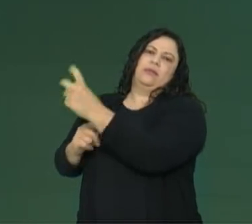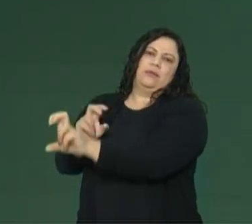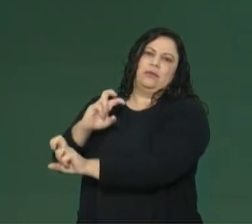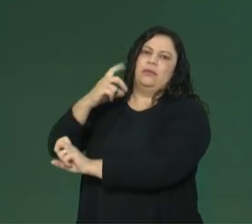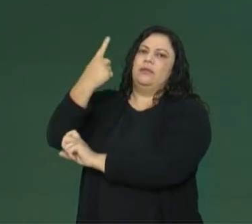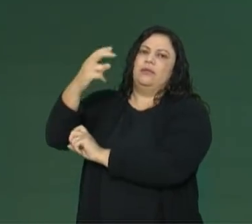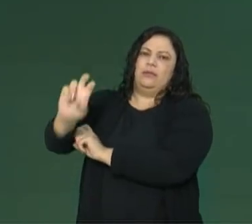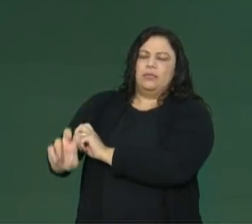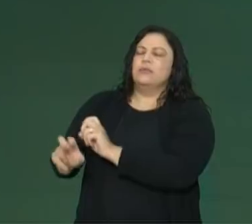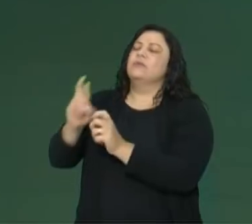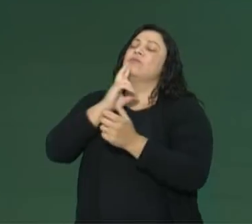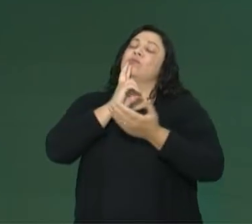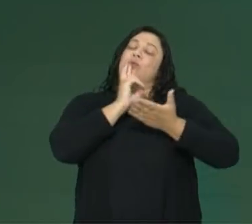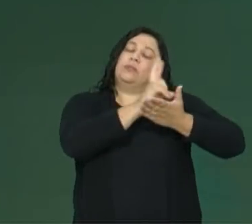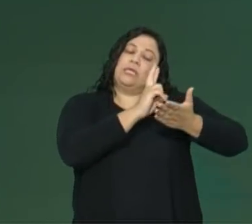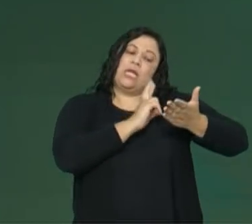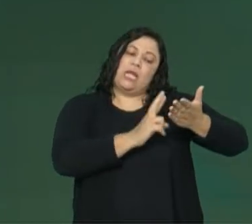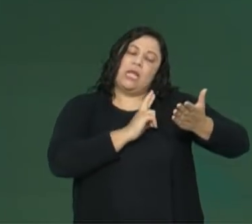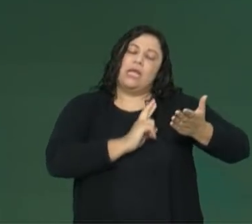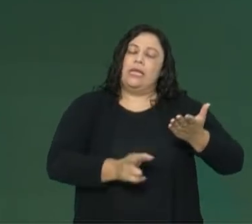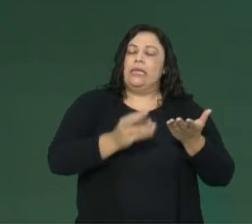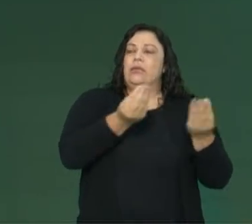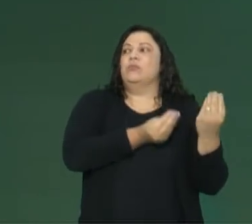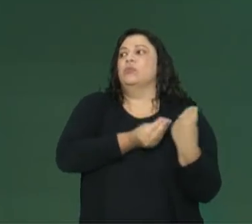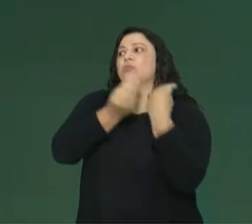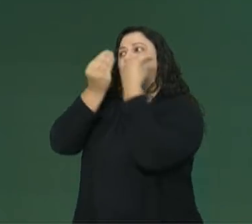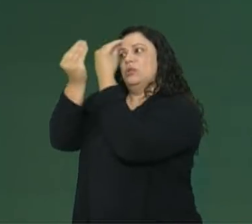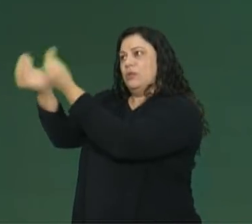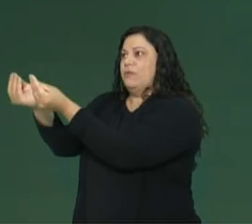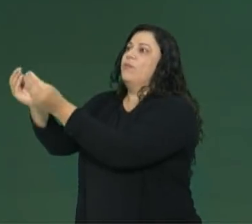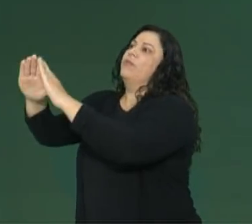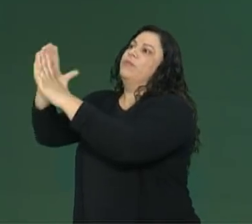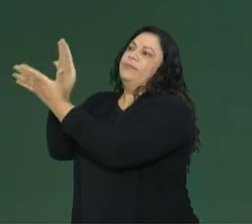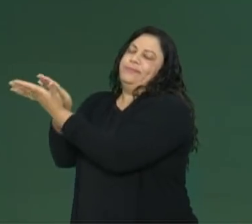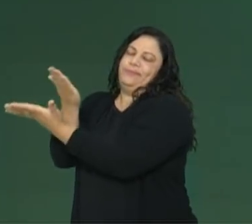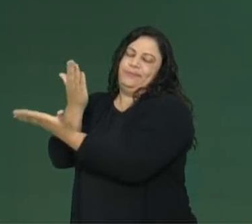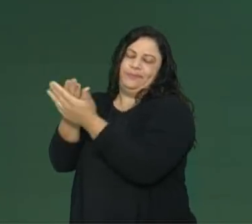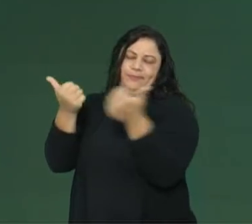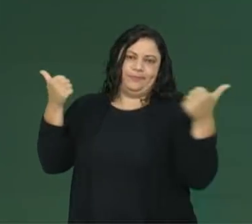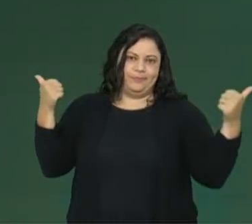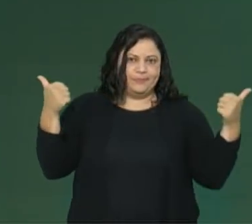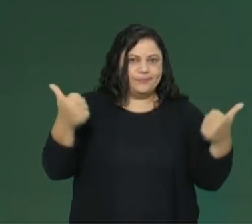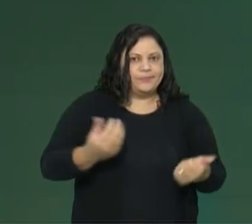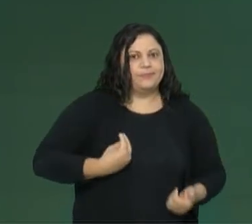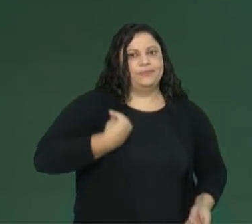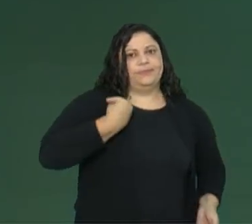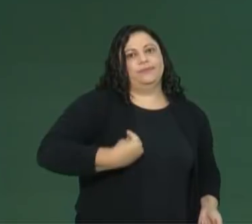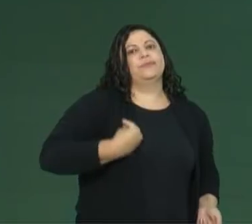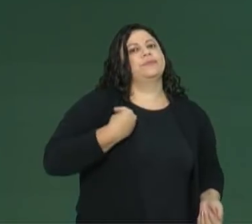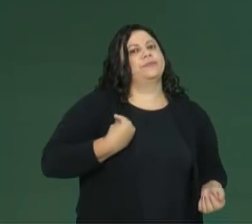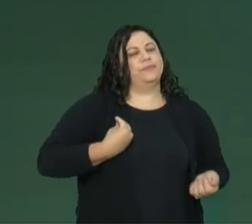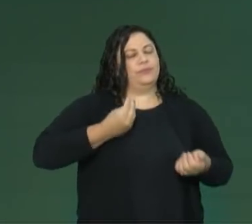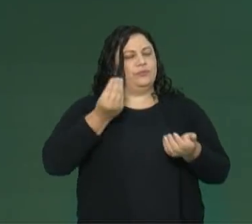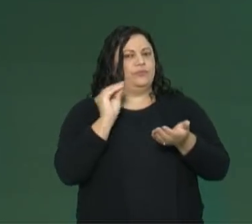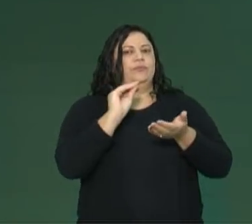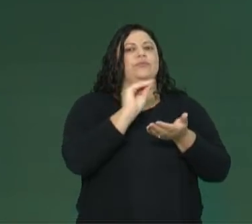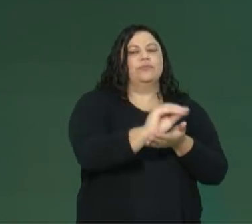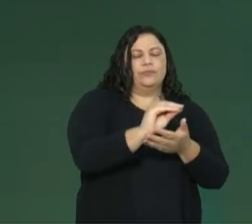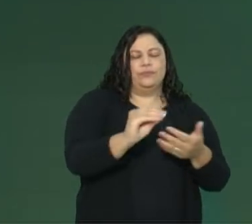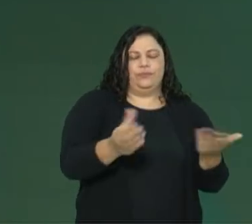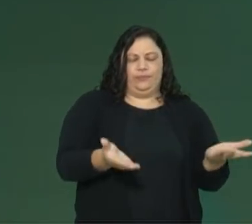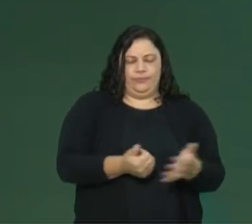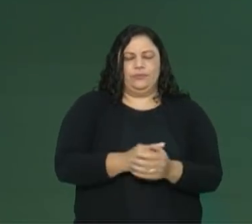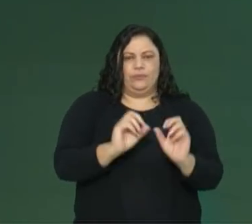pessoa devolve, seu professor corrige, isso vale como presença também. Perfeito? Quem não tem acesso a nenhuma ferramenta,